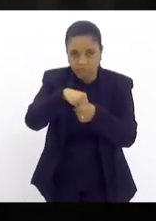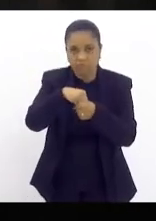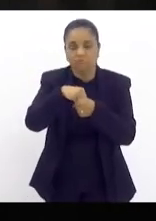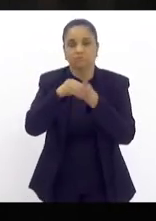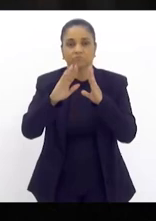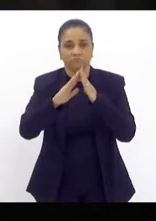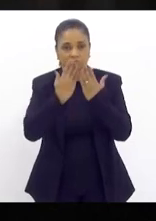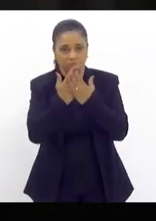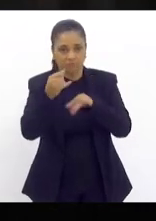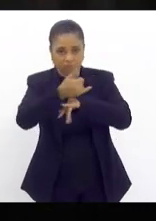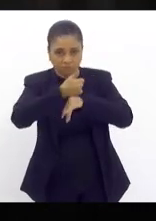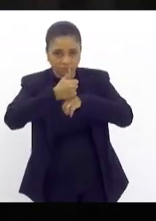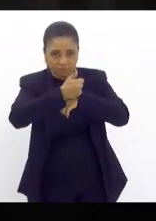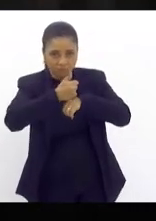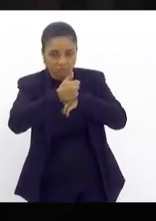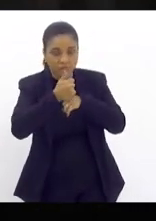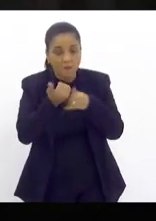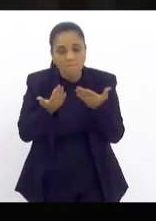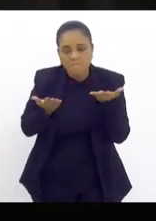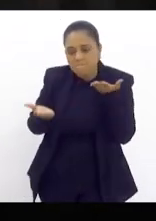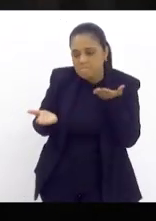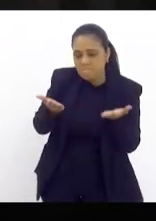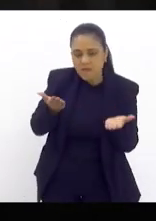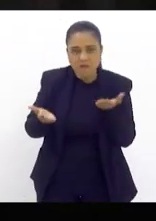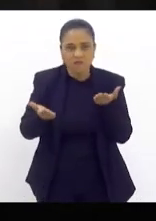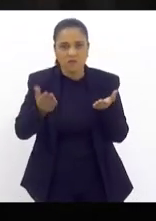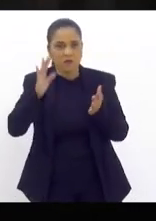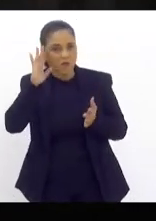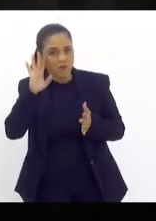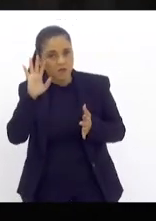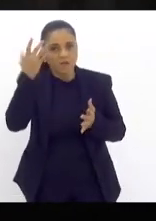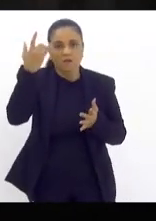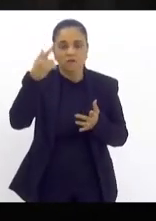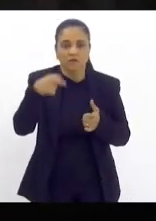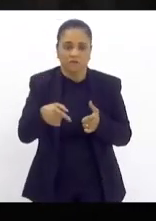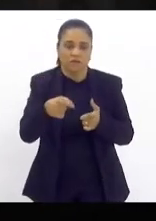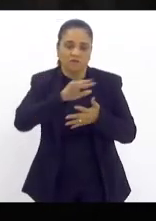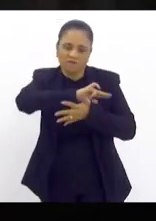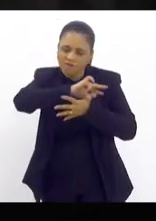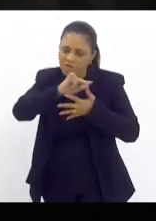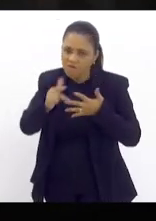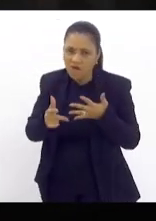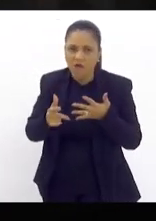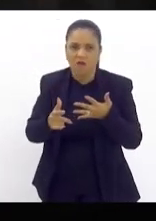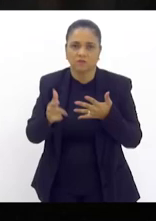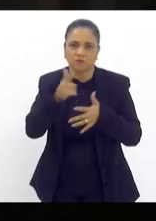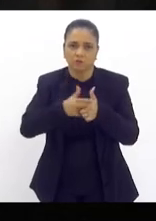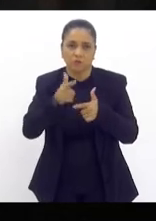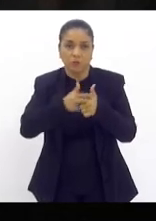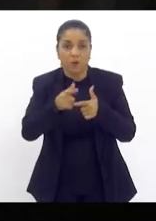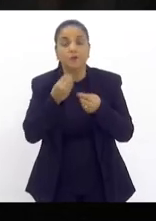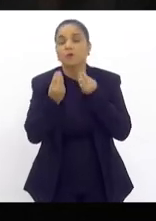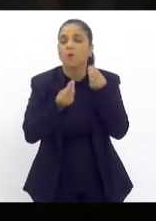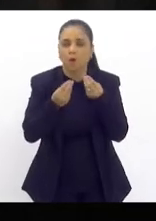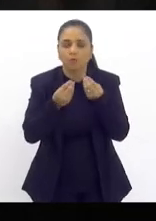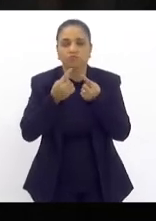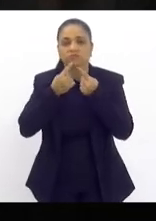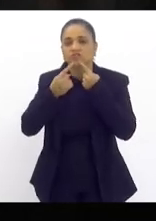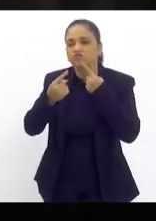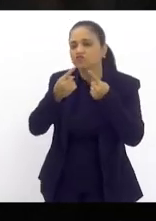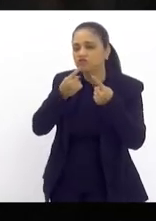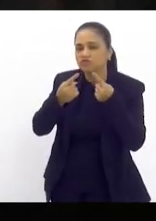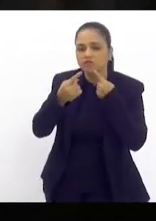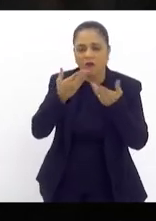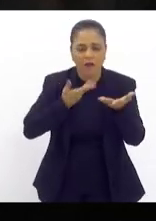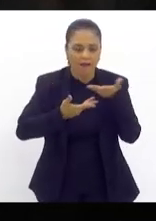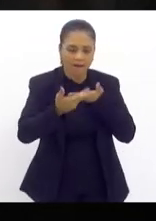estejam habilitados a mediar esses conflitos e resolver as mais diversas situações pelo diálogo, muito antes de